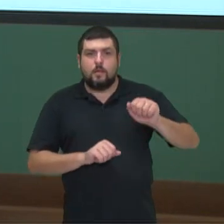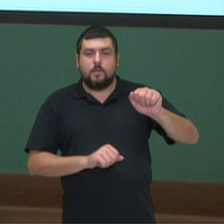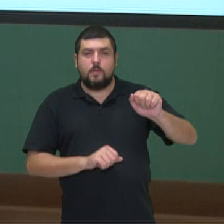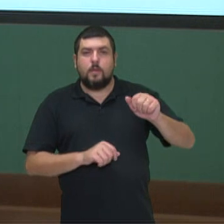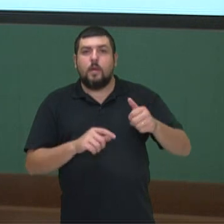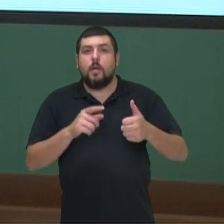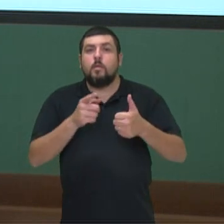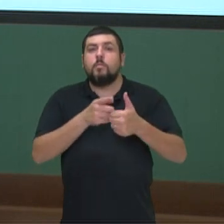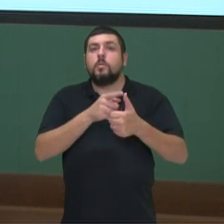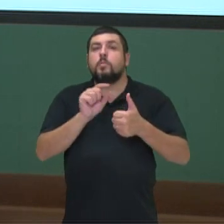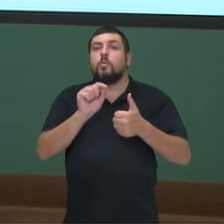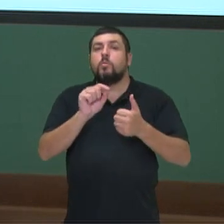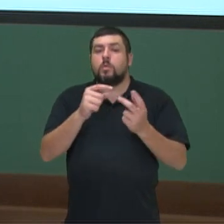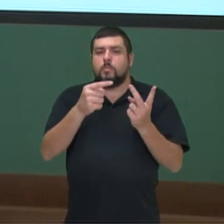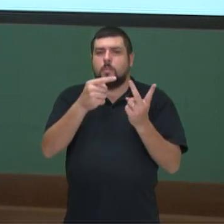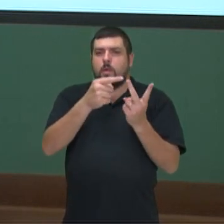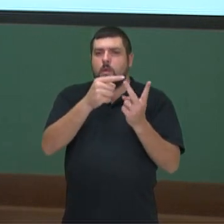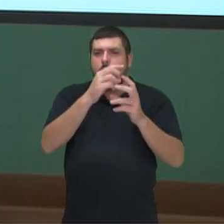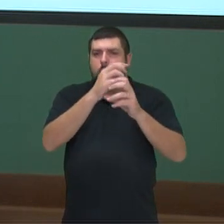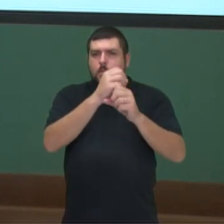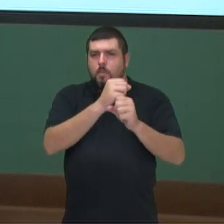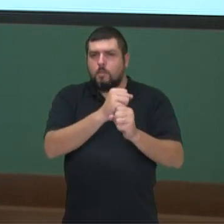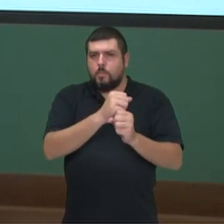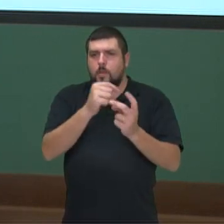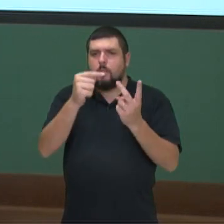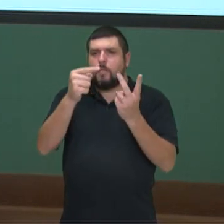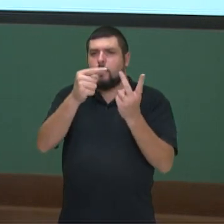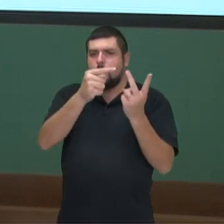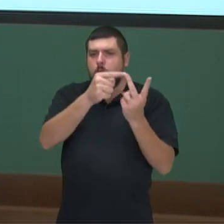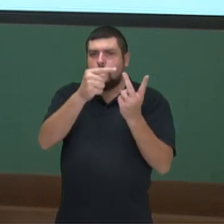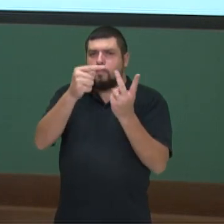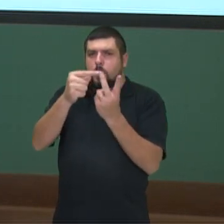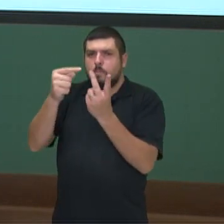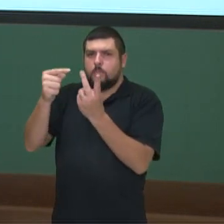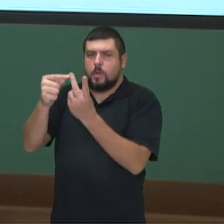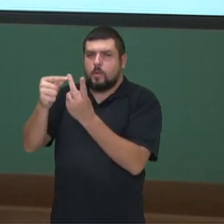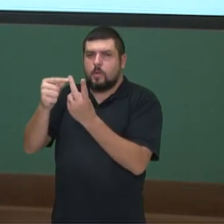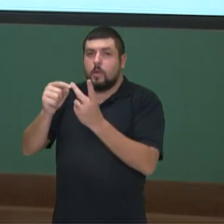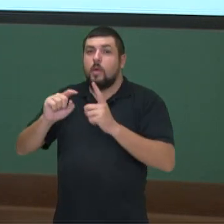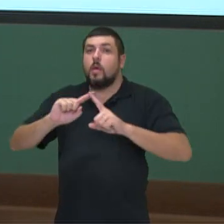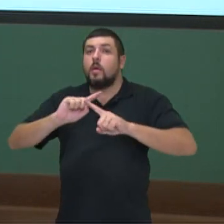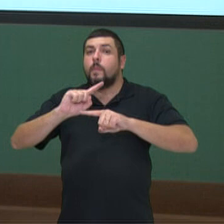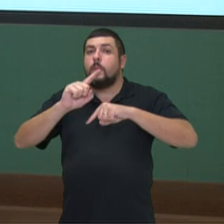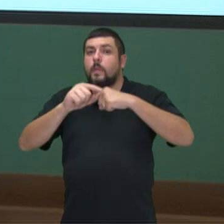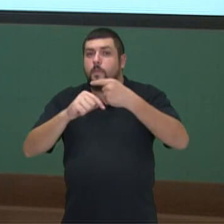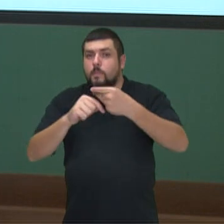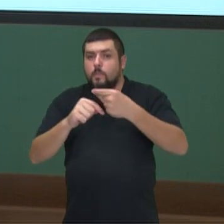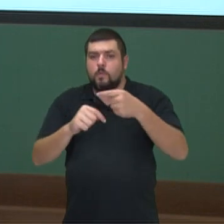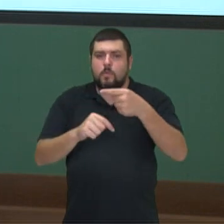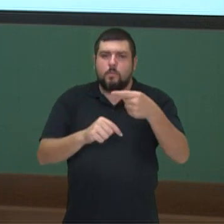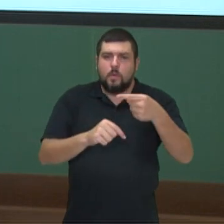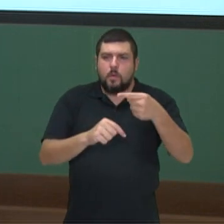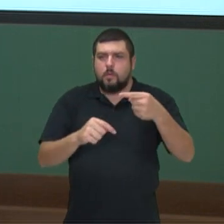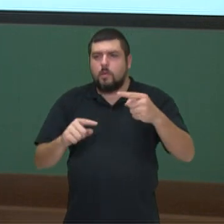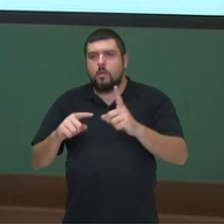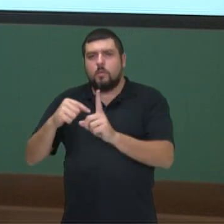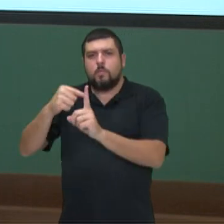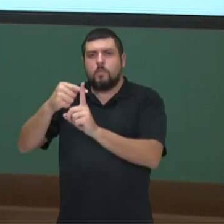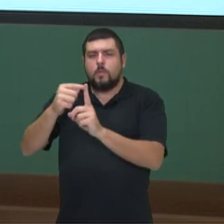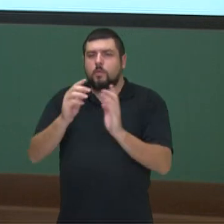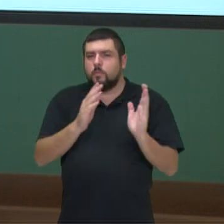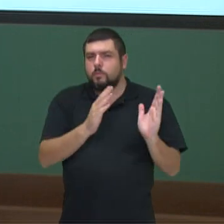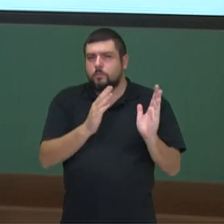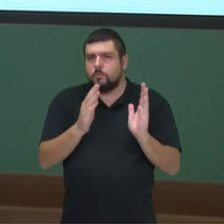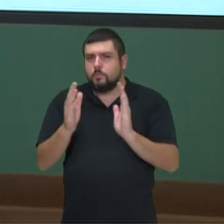realizar o cálculo da raiz e deixar por último a subtração e a adição na ordem em que elas